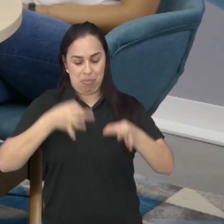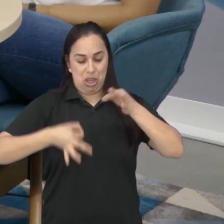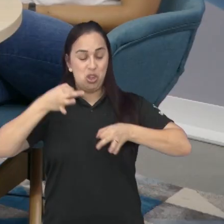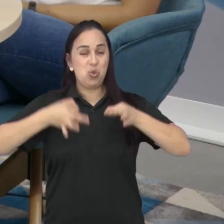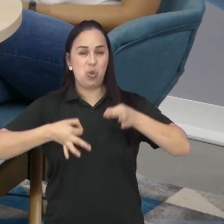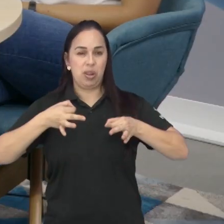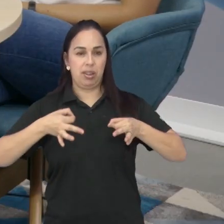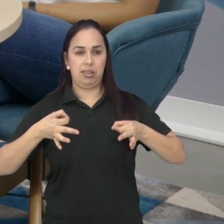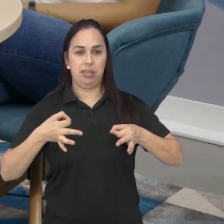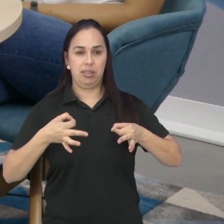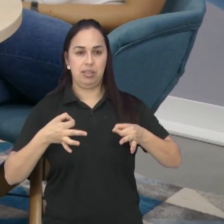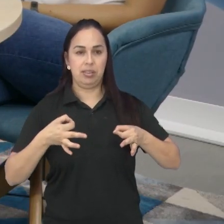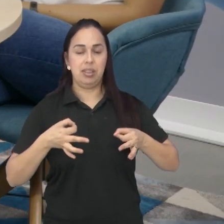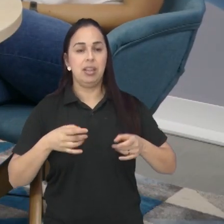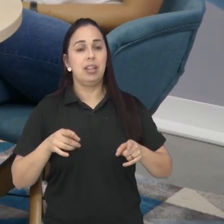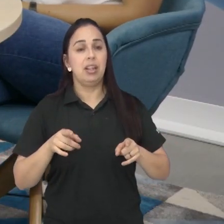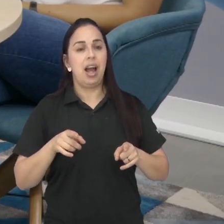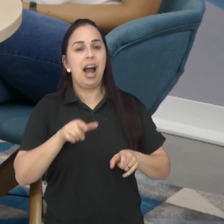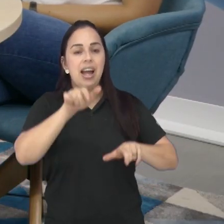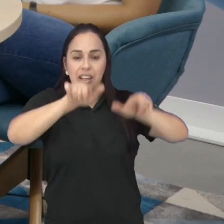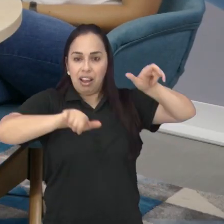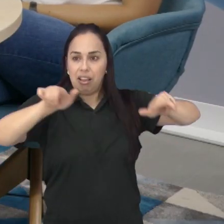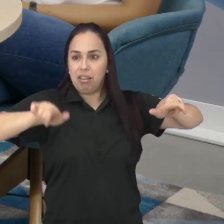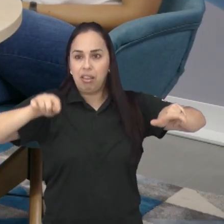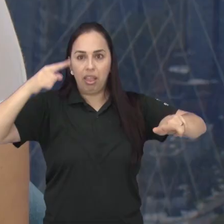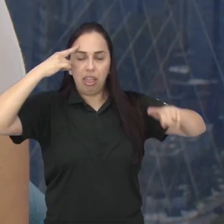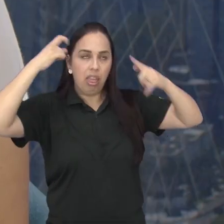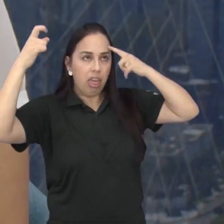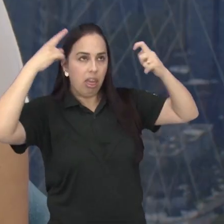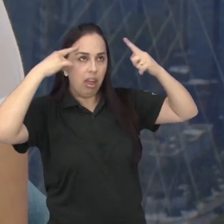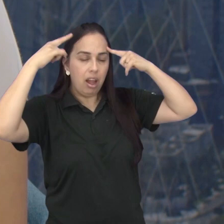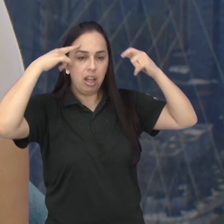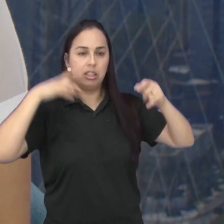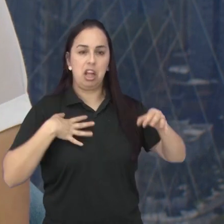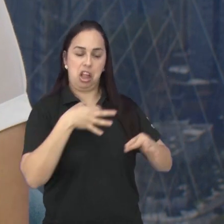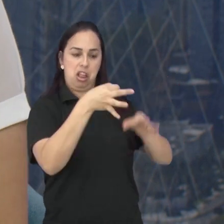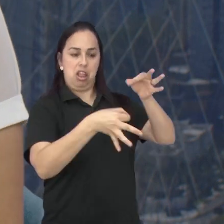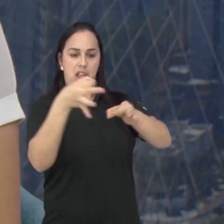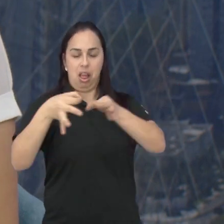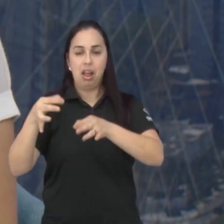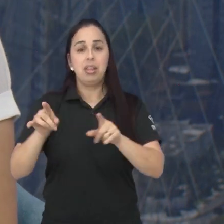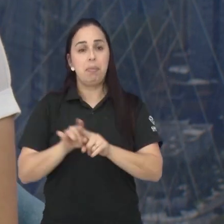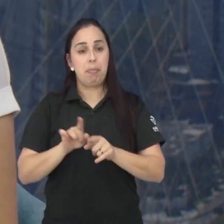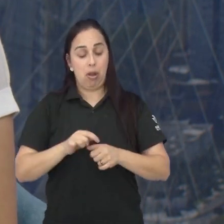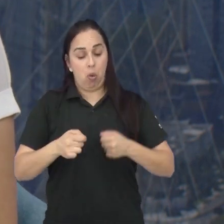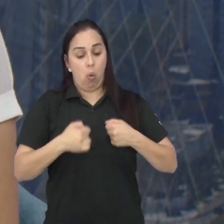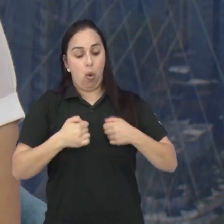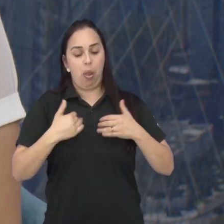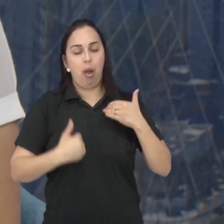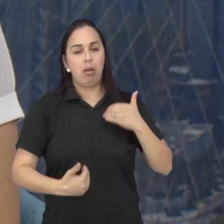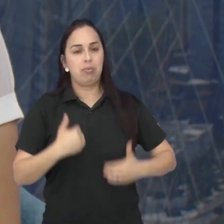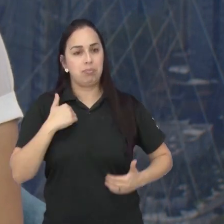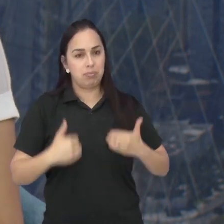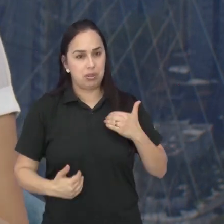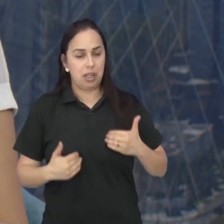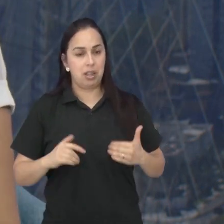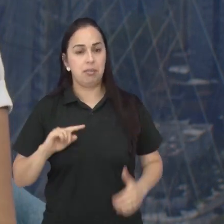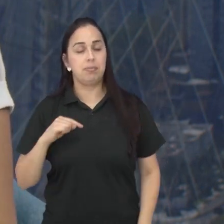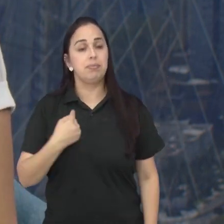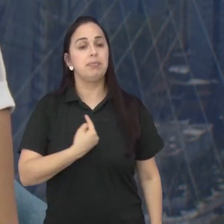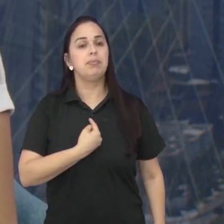A histérica, a gente sempre julga as ideias também, né? Mas esse controle do corpo, ele é fundamental para